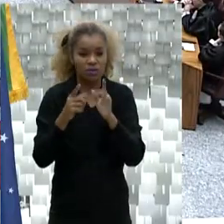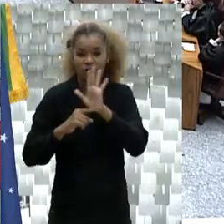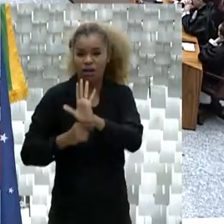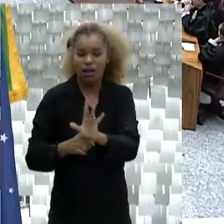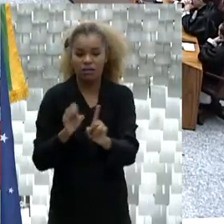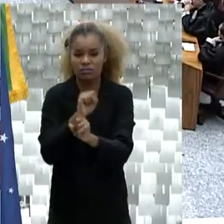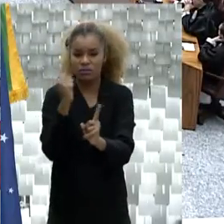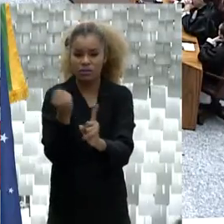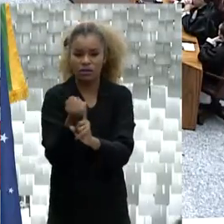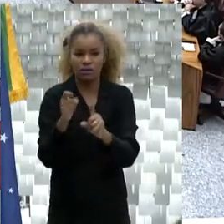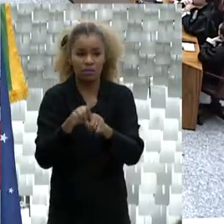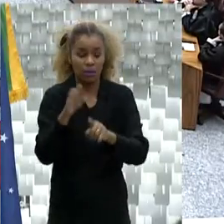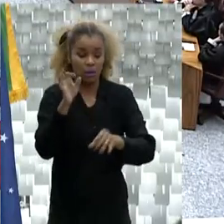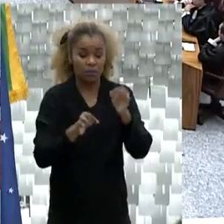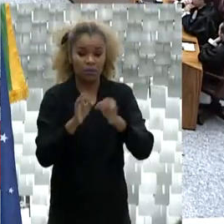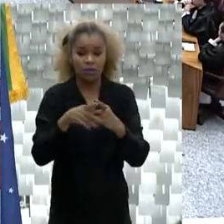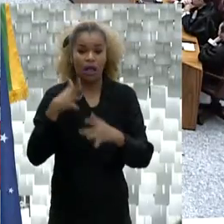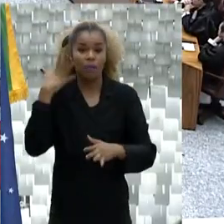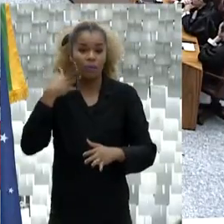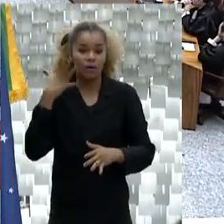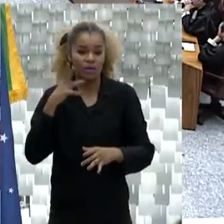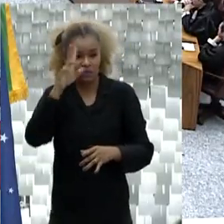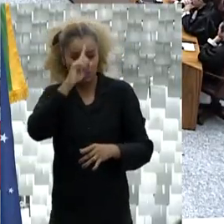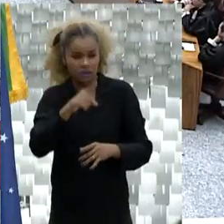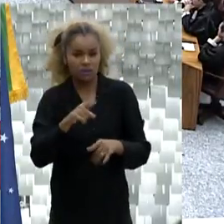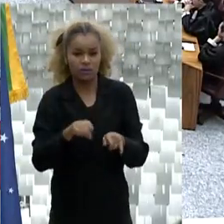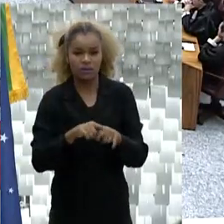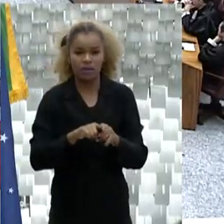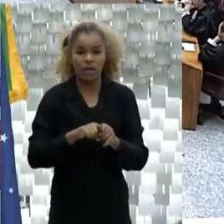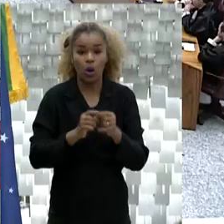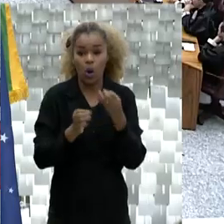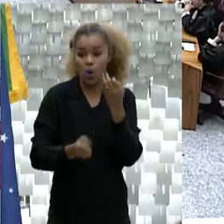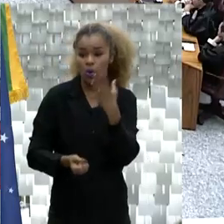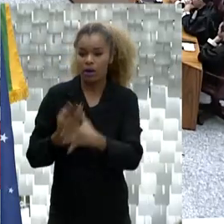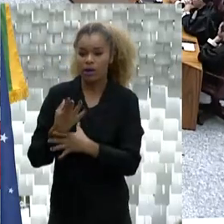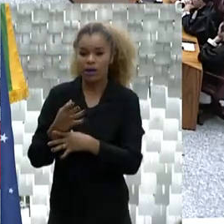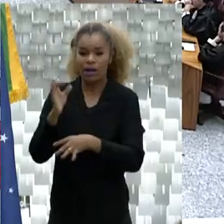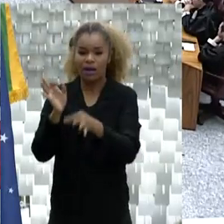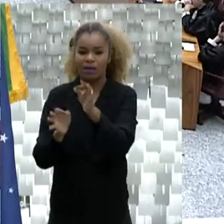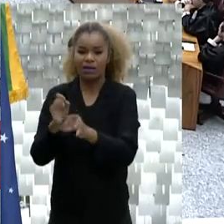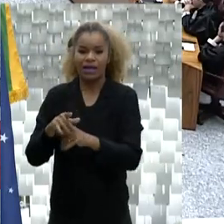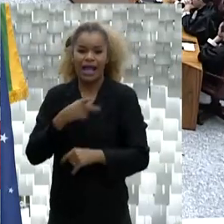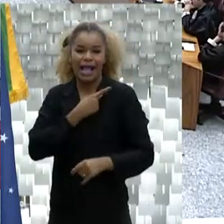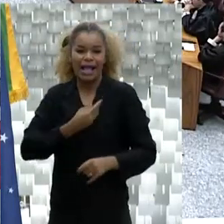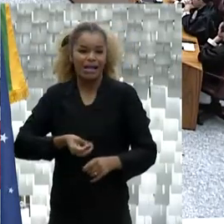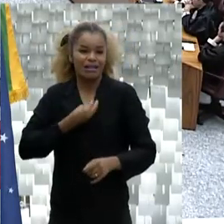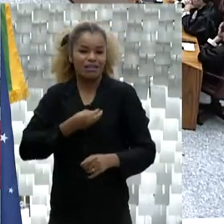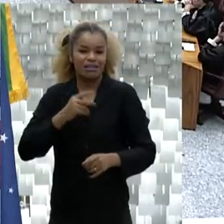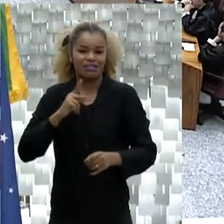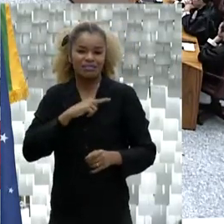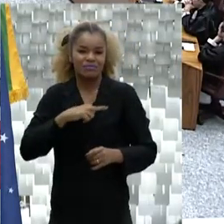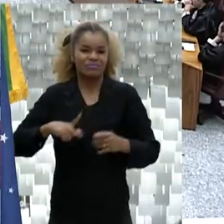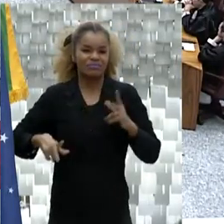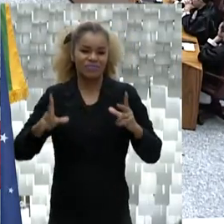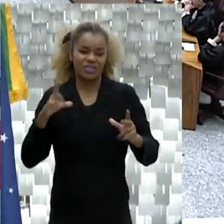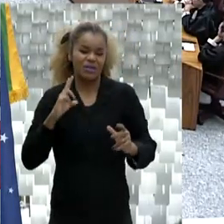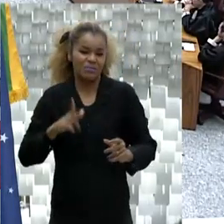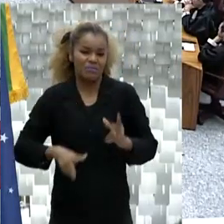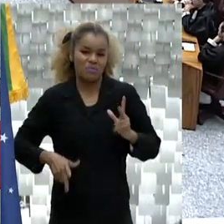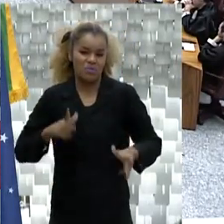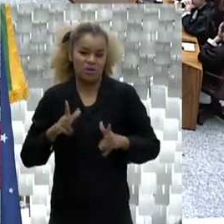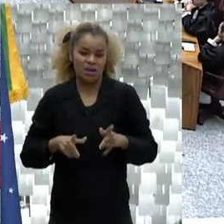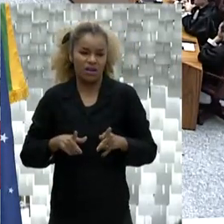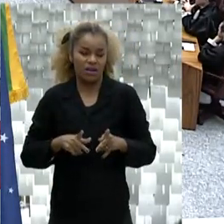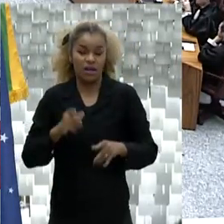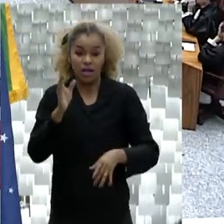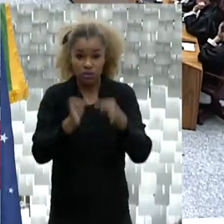de tribunalização da política ou de judicialização da vida pública, o judiciário tem sido cada